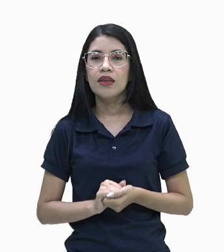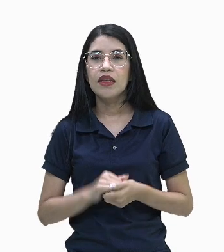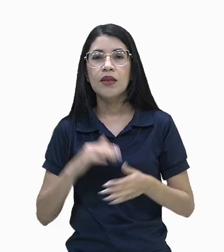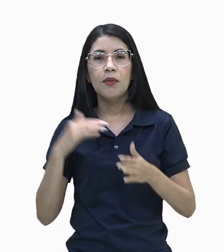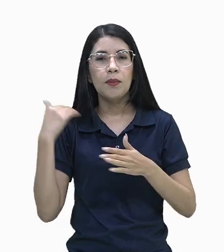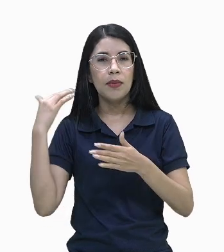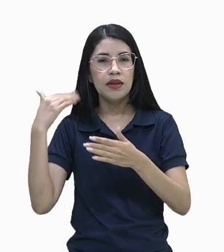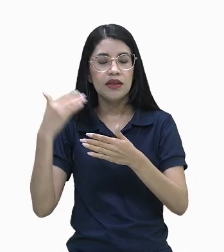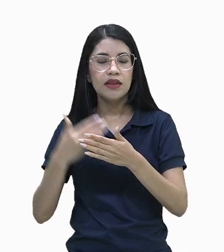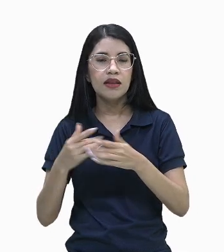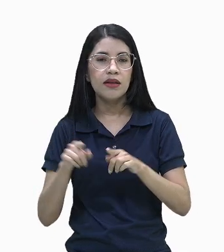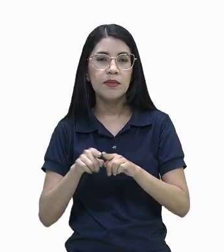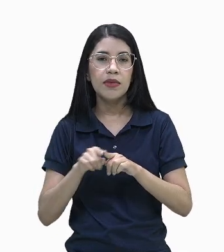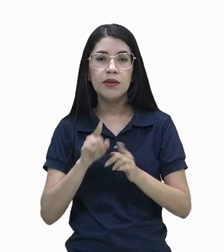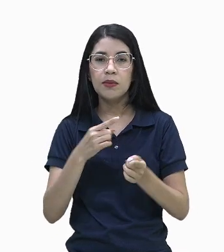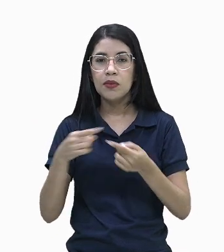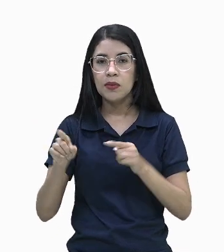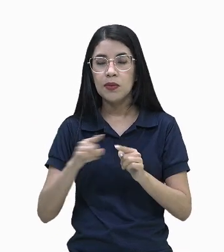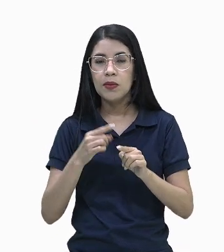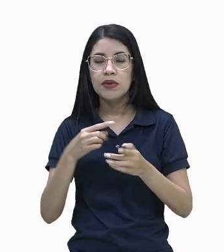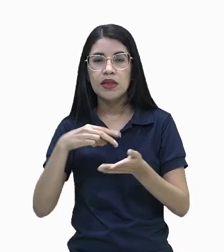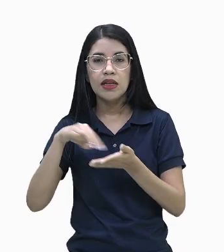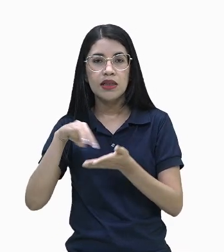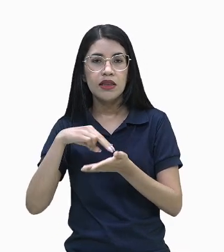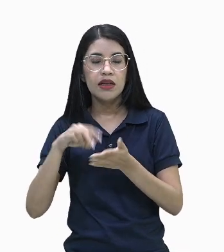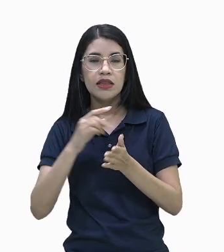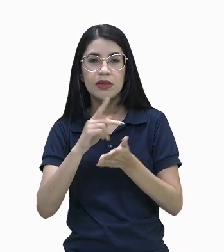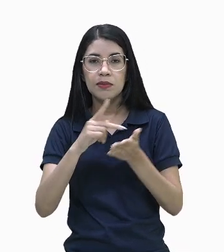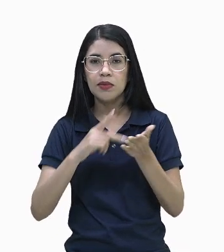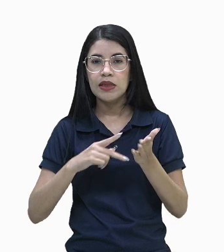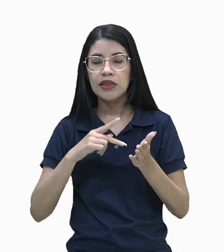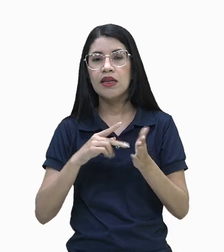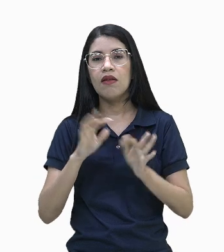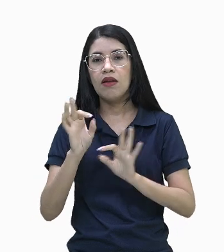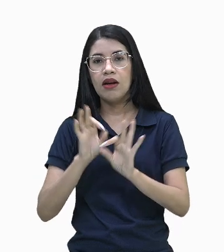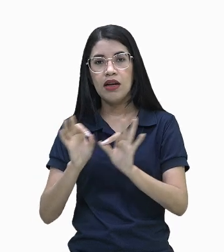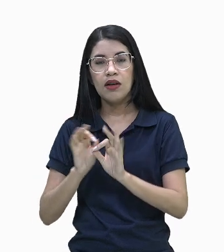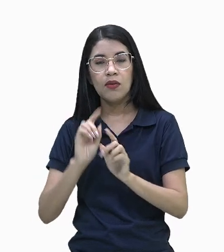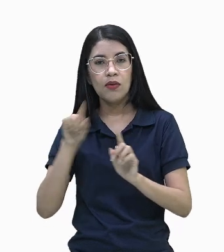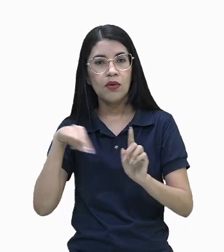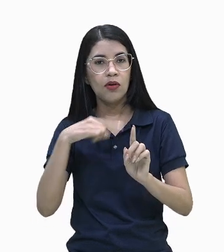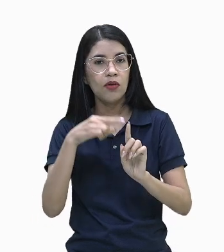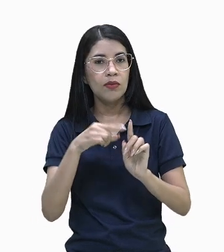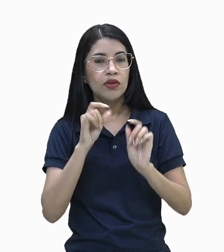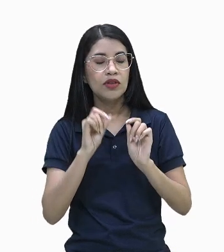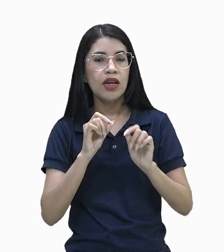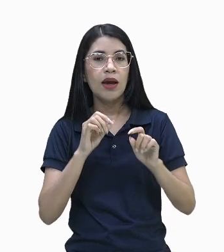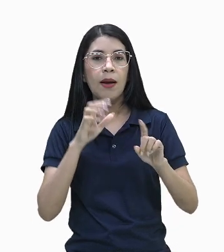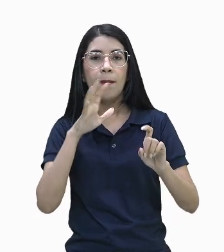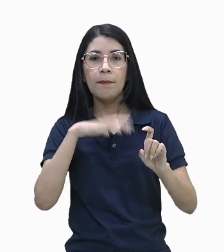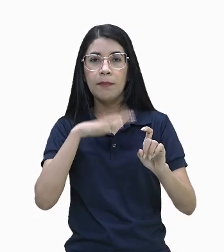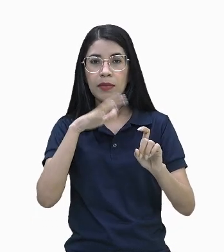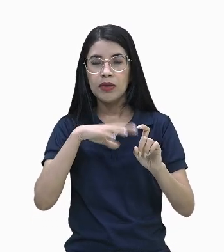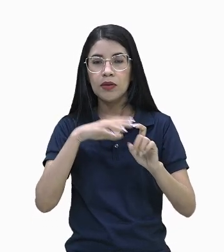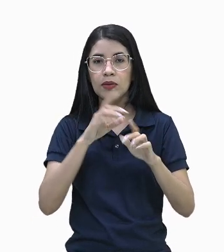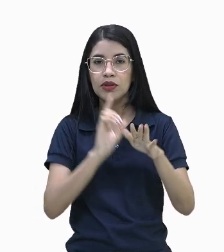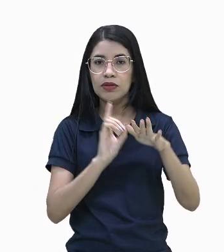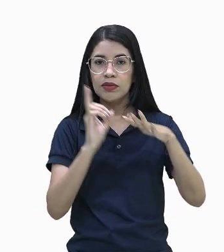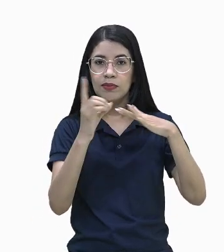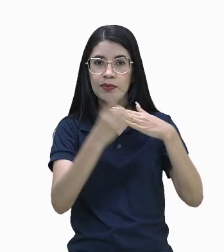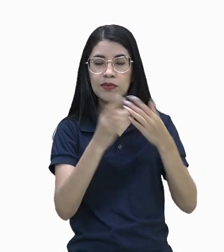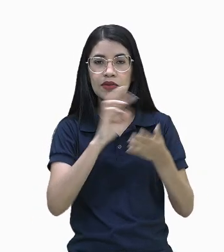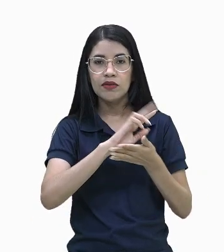gestos, músicas e poesias, preparada com o intuito de se falar sobre a mitologia dos deuses, acabaria